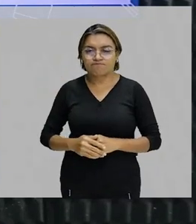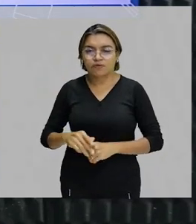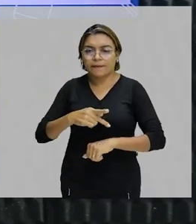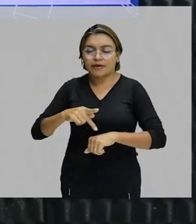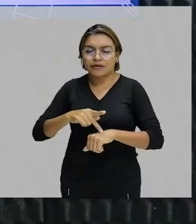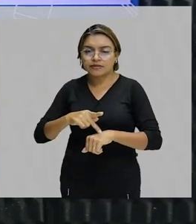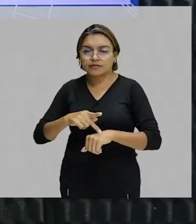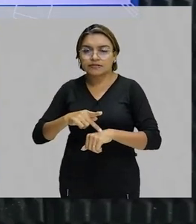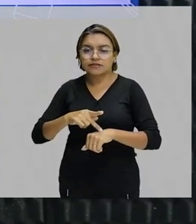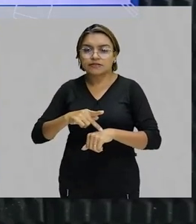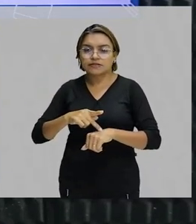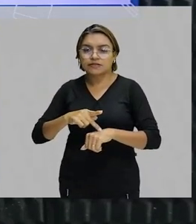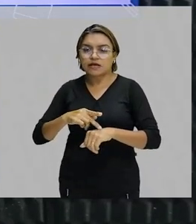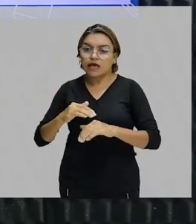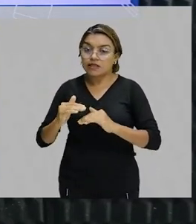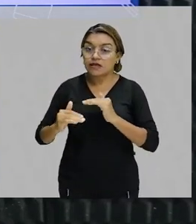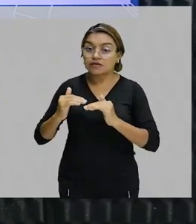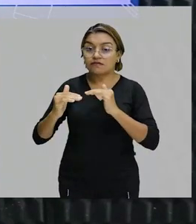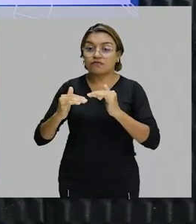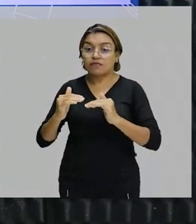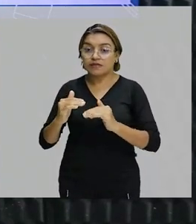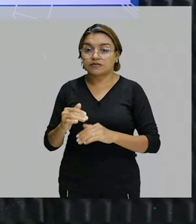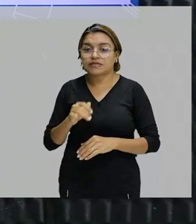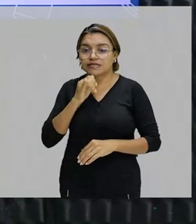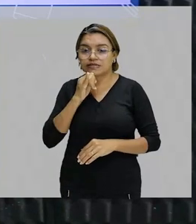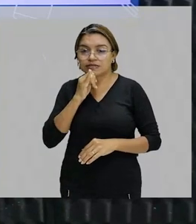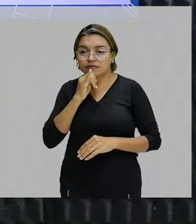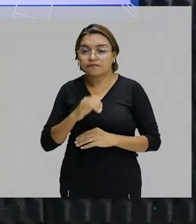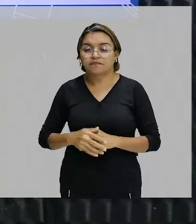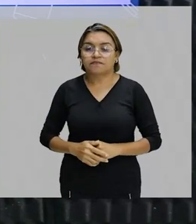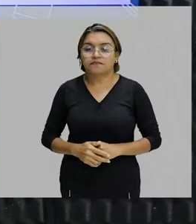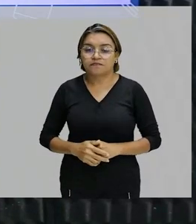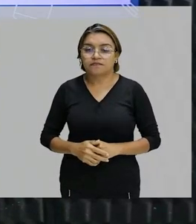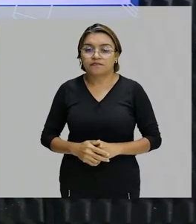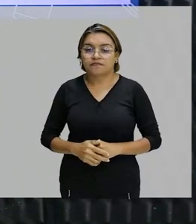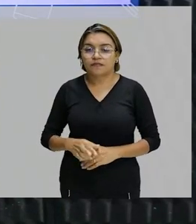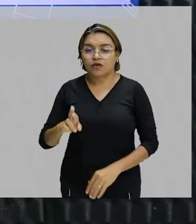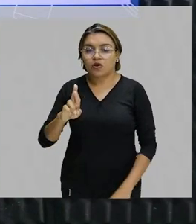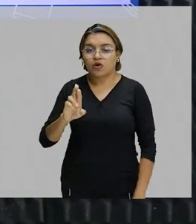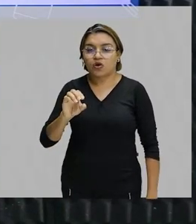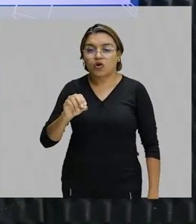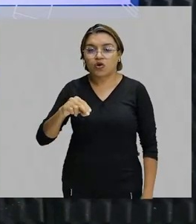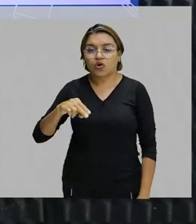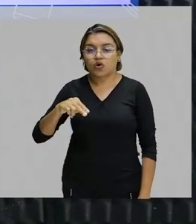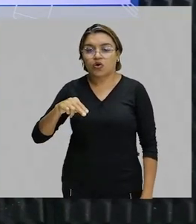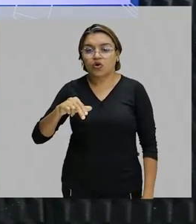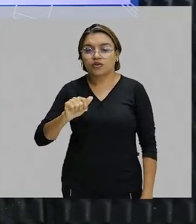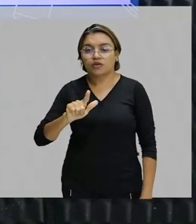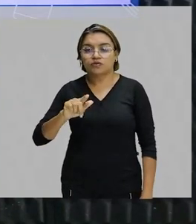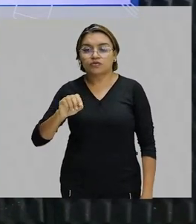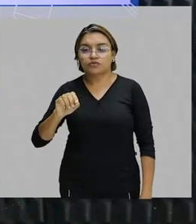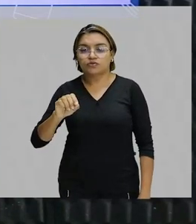falando de quem do ex-presidente norte-americano Ronald Reagan e da